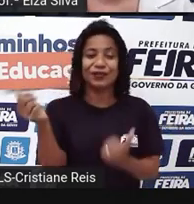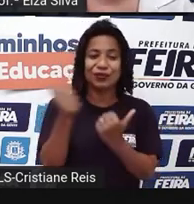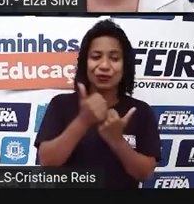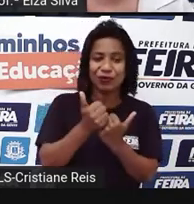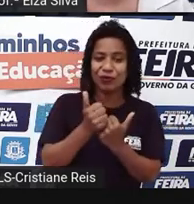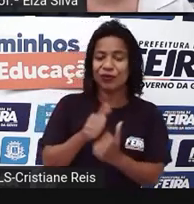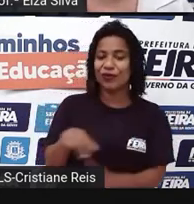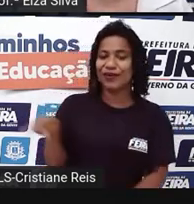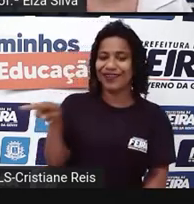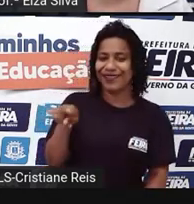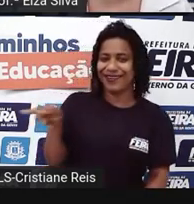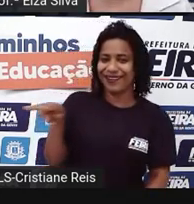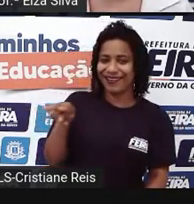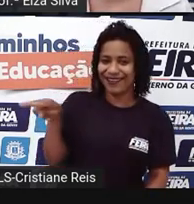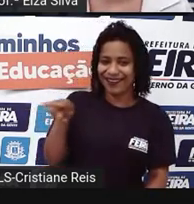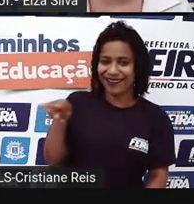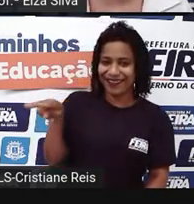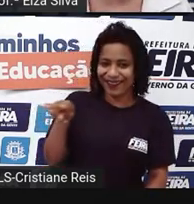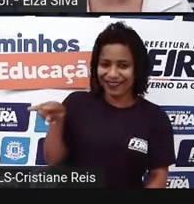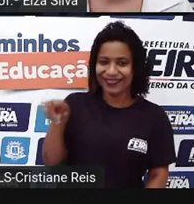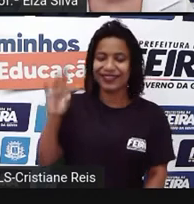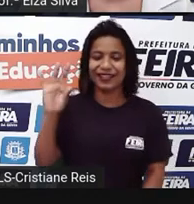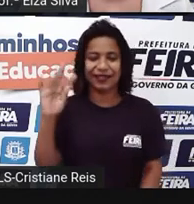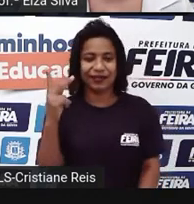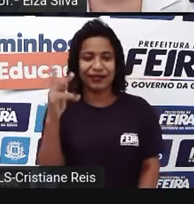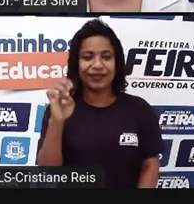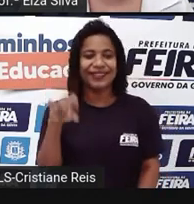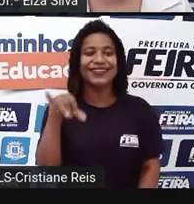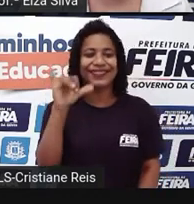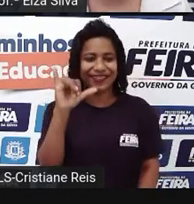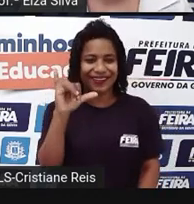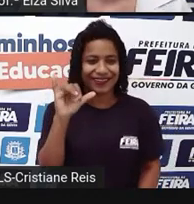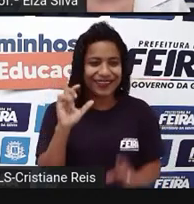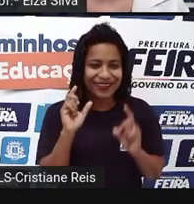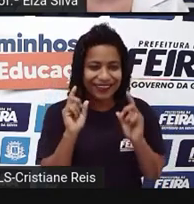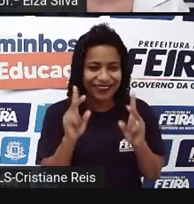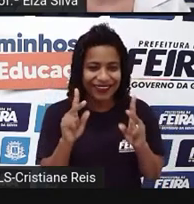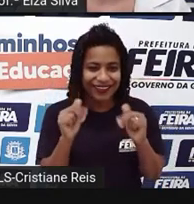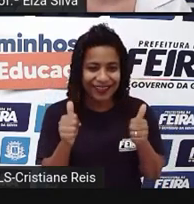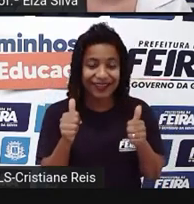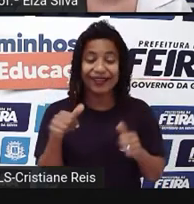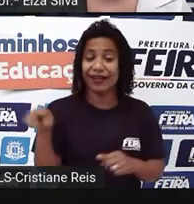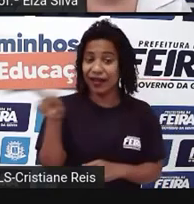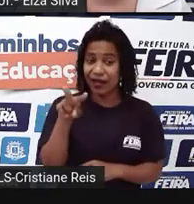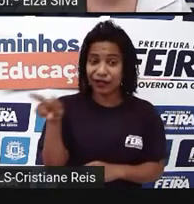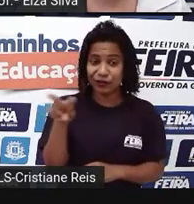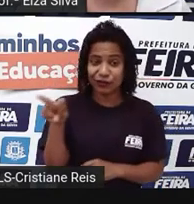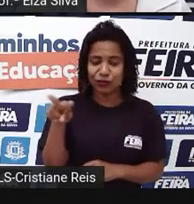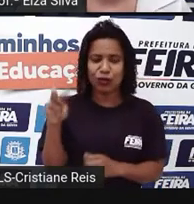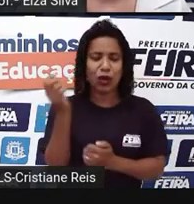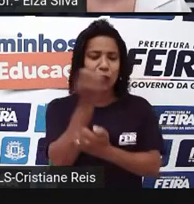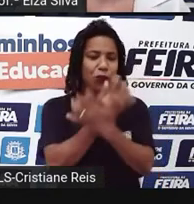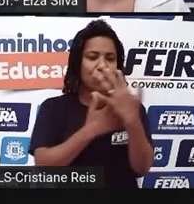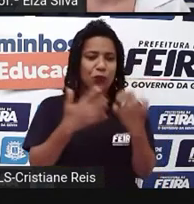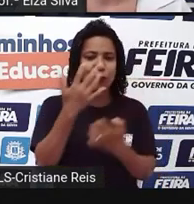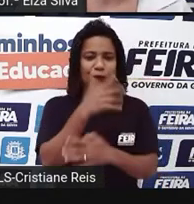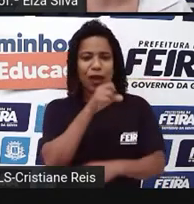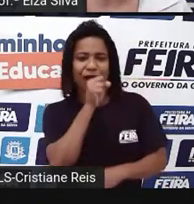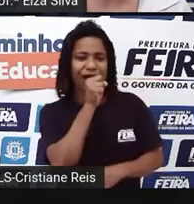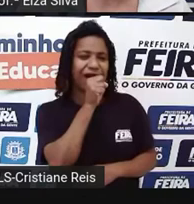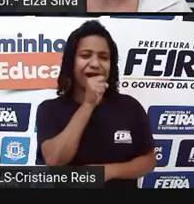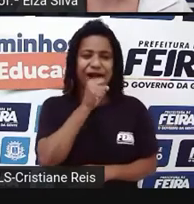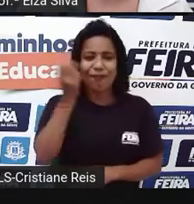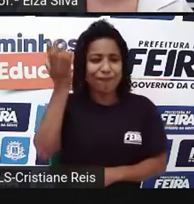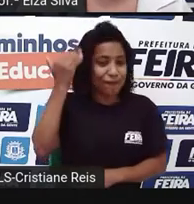por pronome que significa elas. Ok, students? Então, elas são cantoras famosas, elas são dos